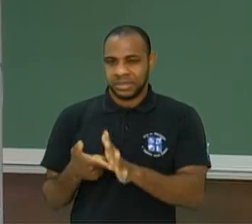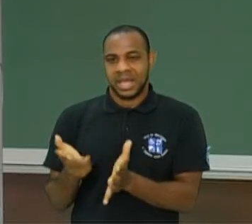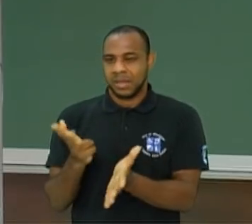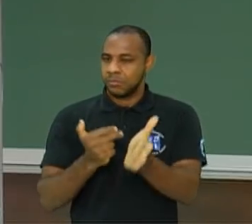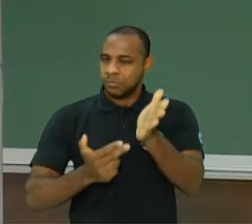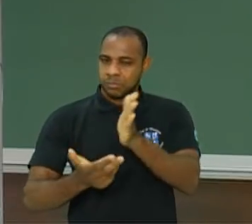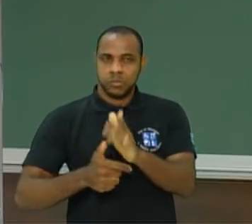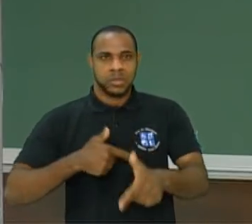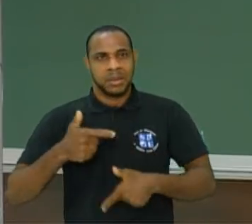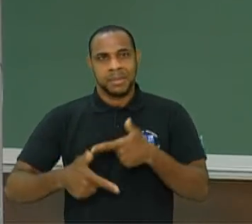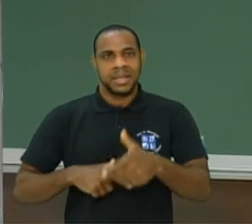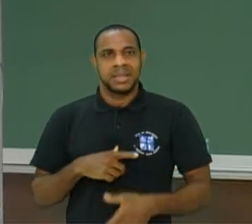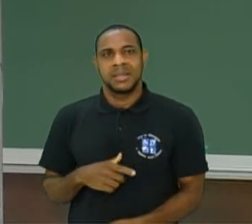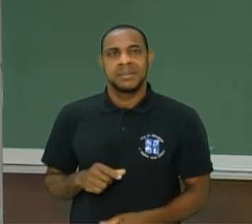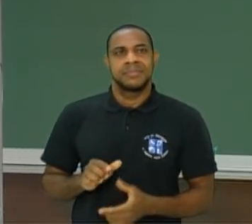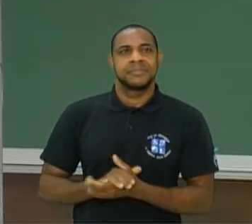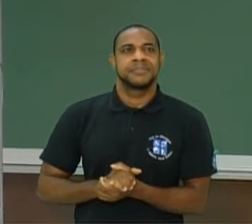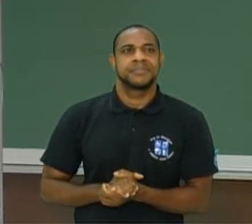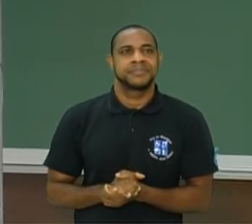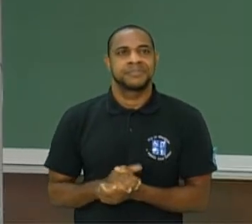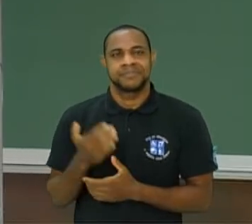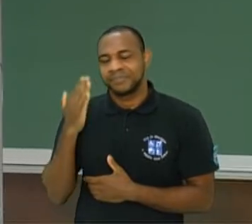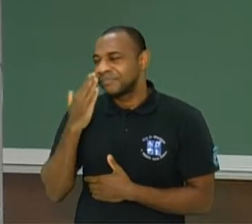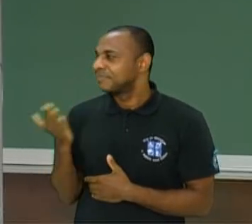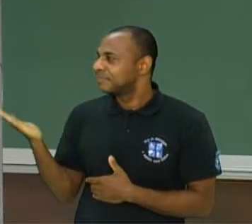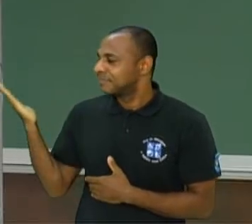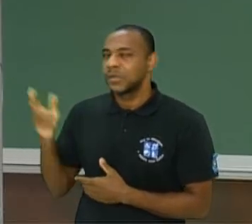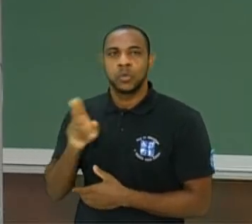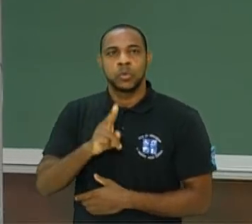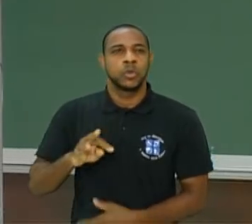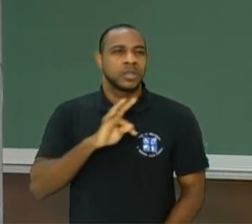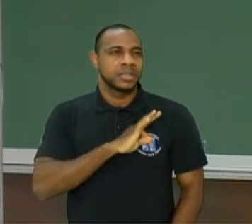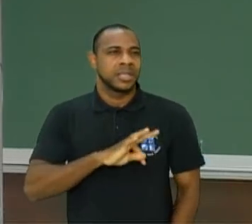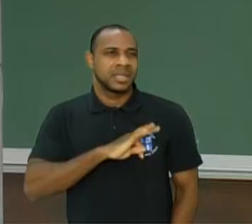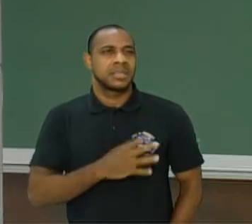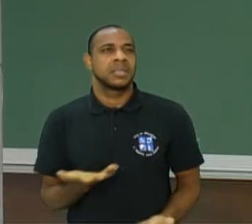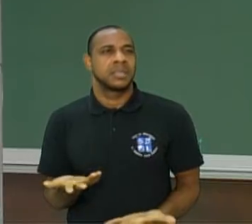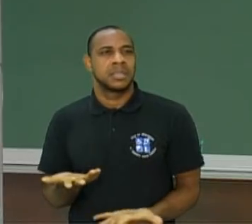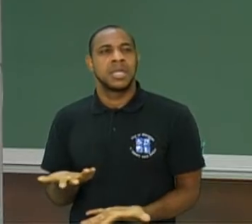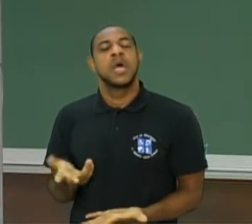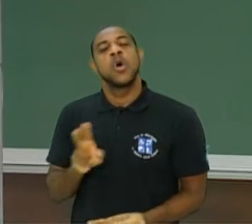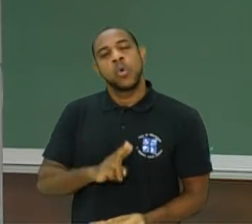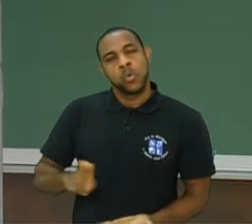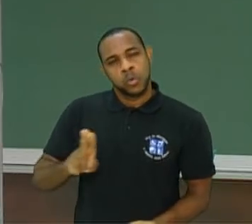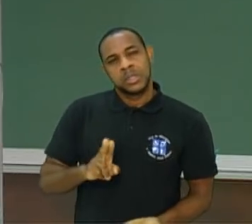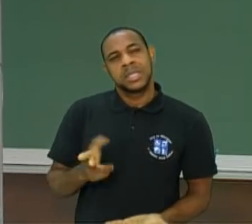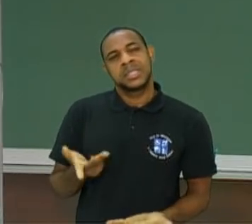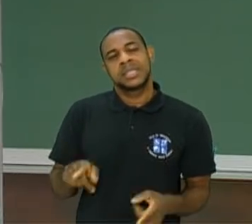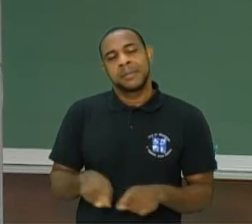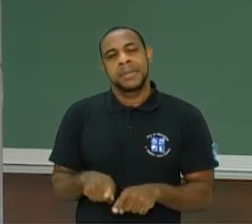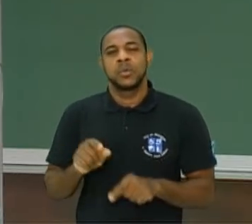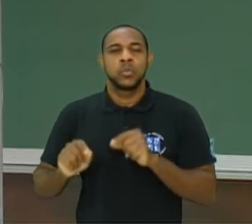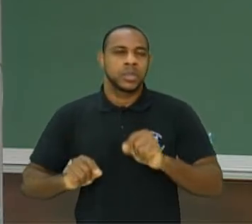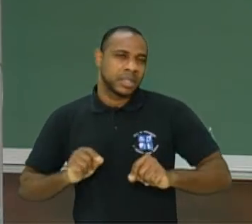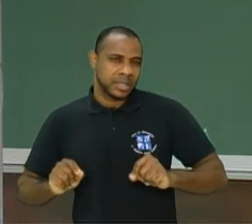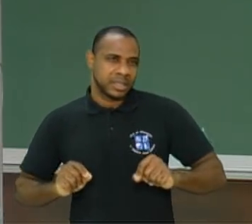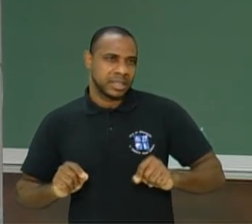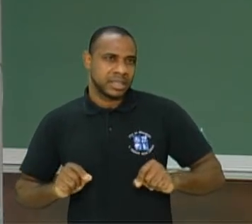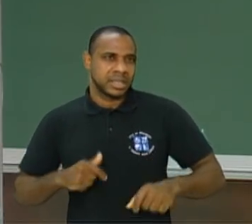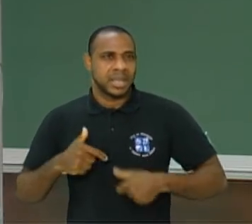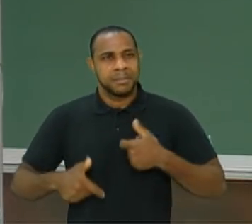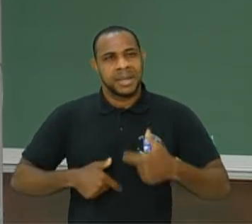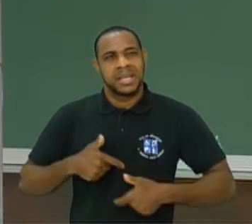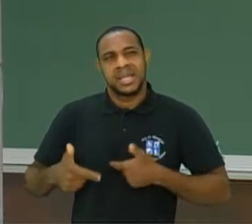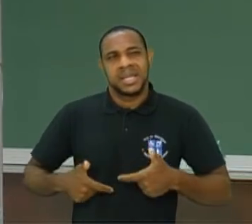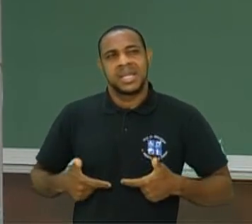desenho com grafite e aquarela, né? Ela usou várias técnicas. Ela costuma, geralmente, utilizar mais de uma técnica também. Ela trabalha muito